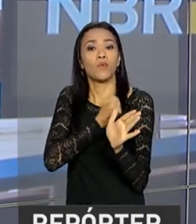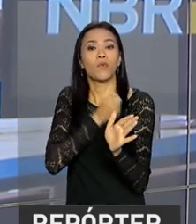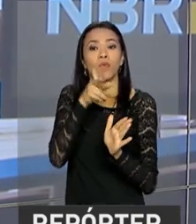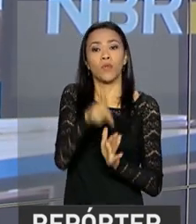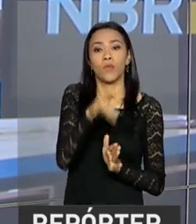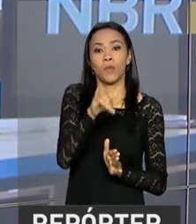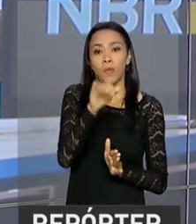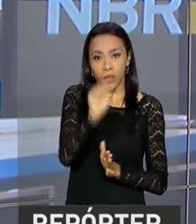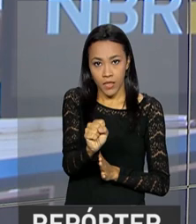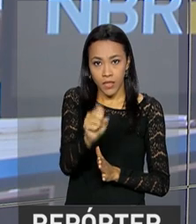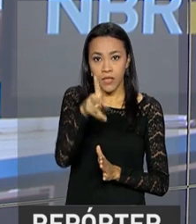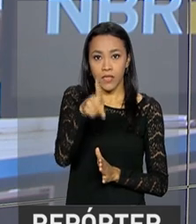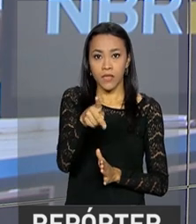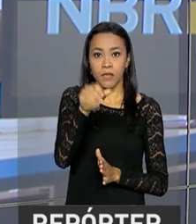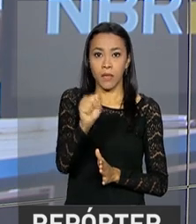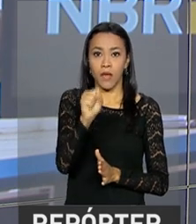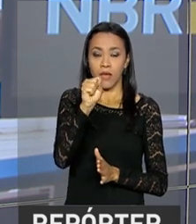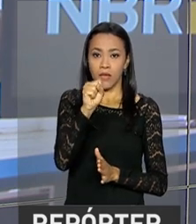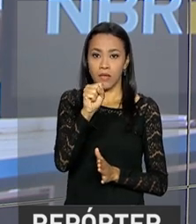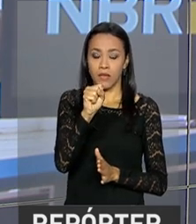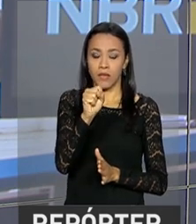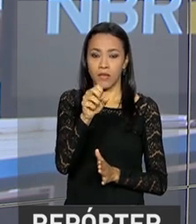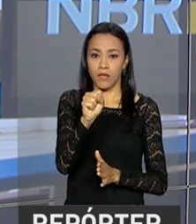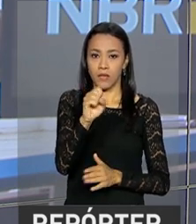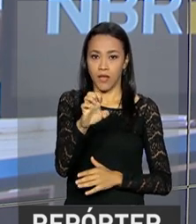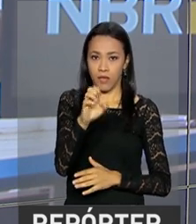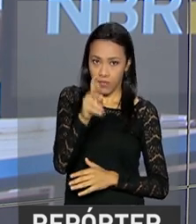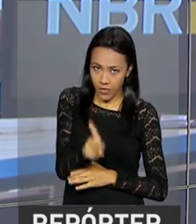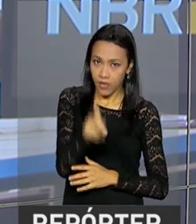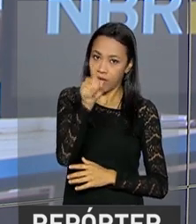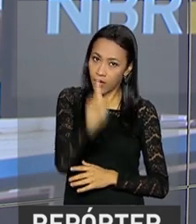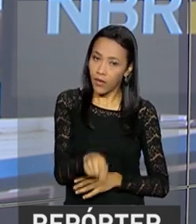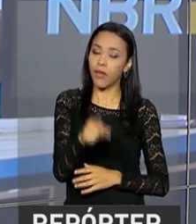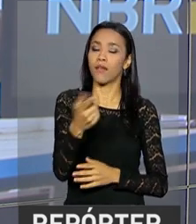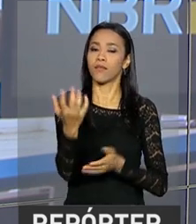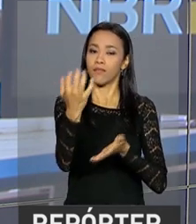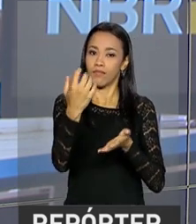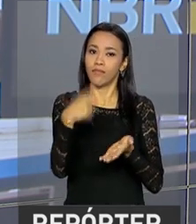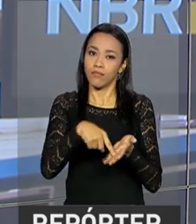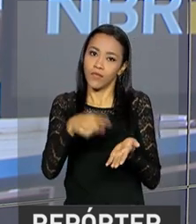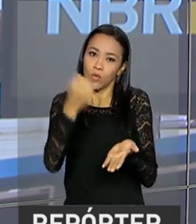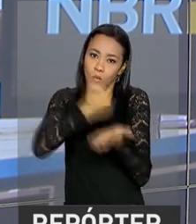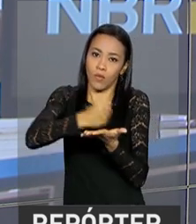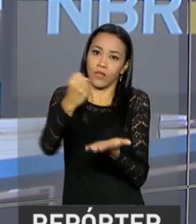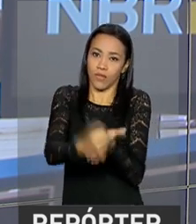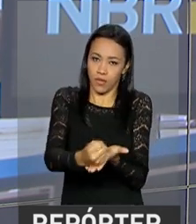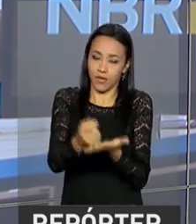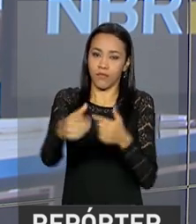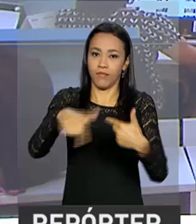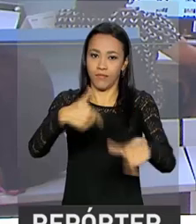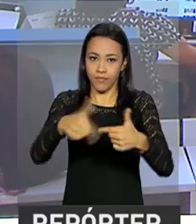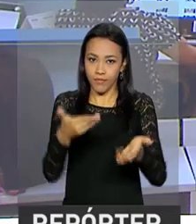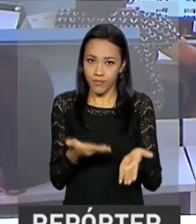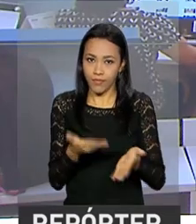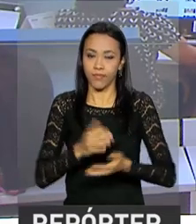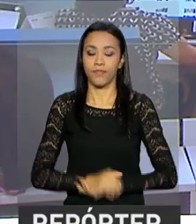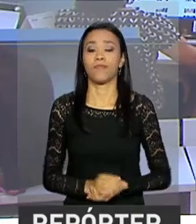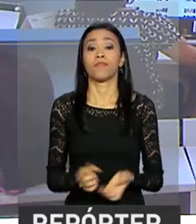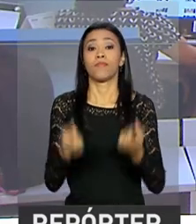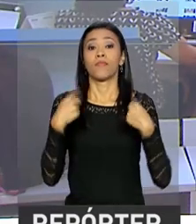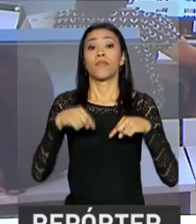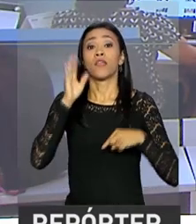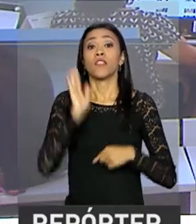pispasep documento de identificação e comprovante de finalização do contrato de trabalho e foram